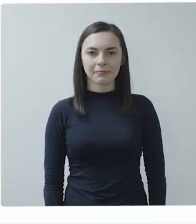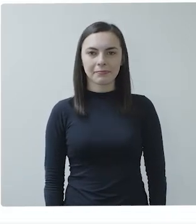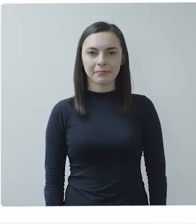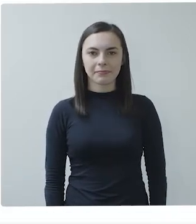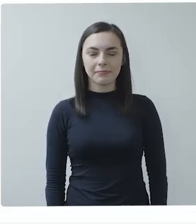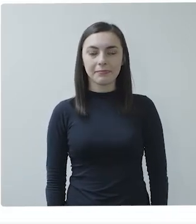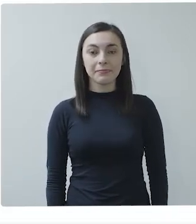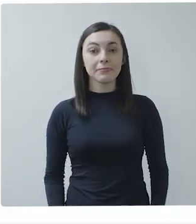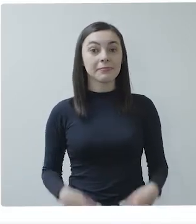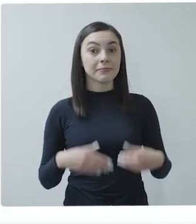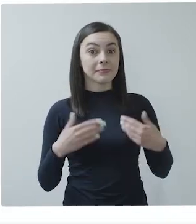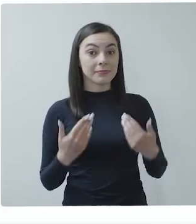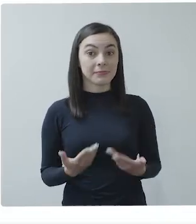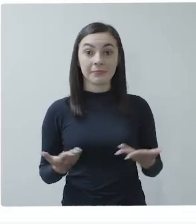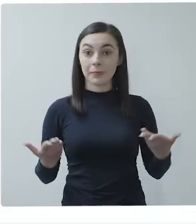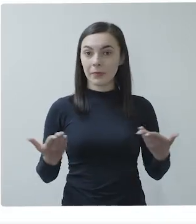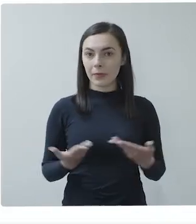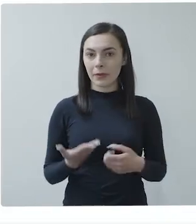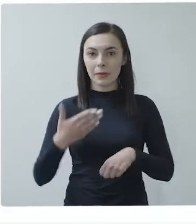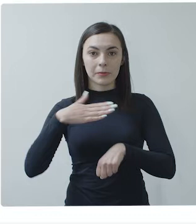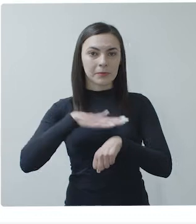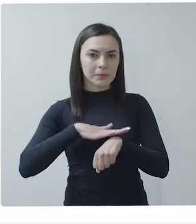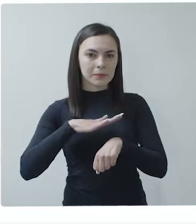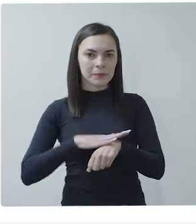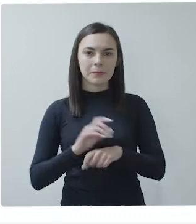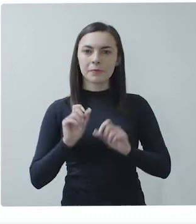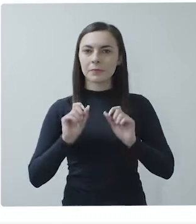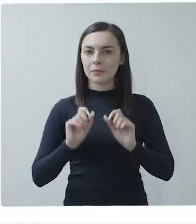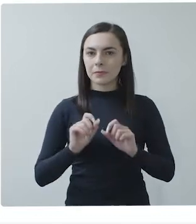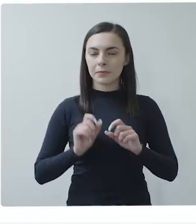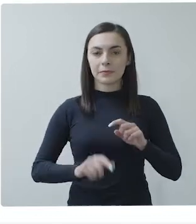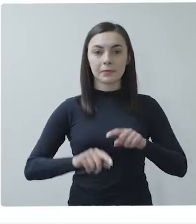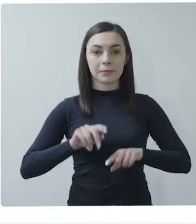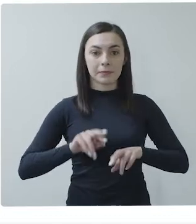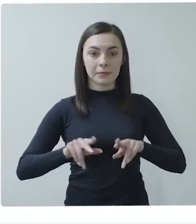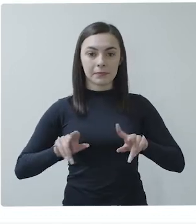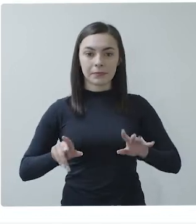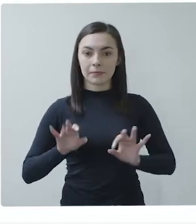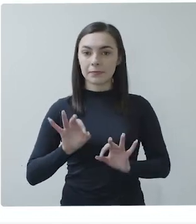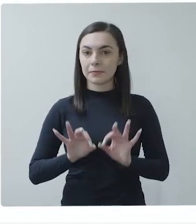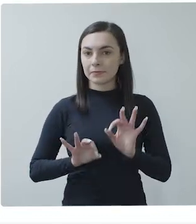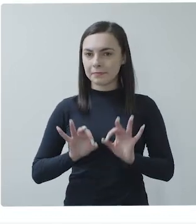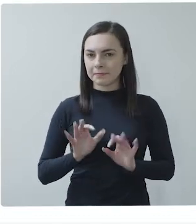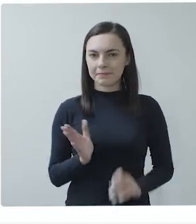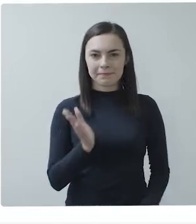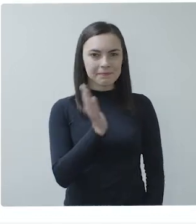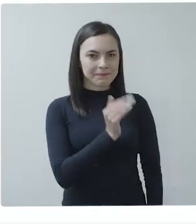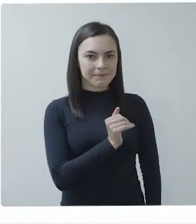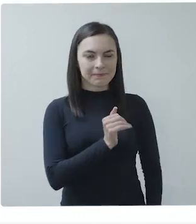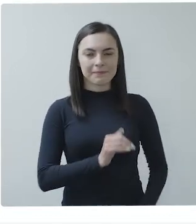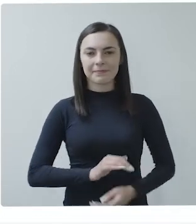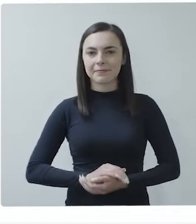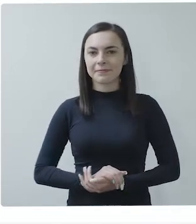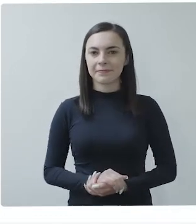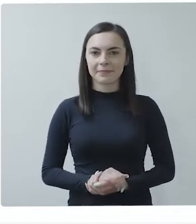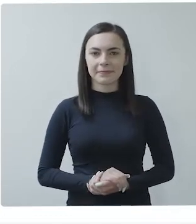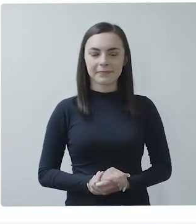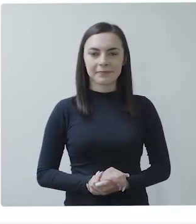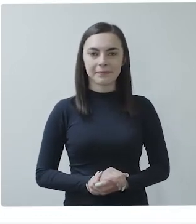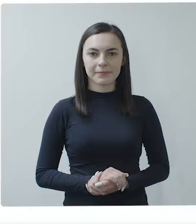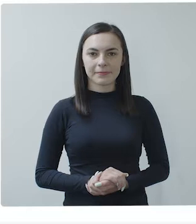Então, agora será o momento de organizarmos os nossos materiais. Vamos lá?